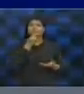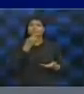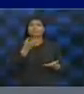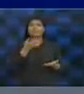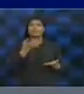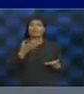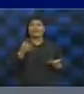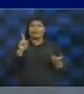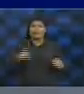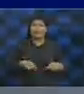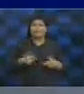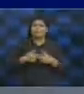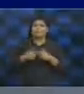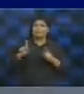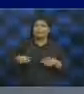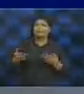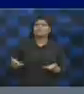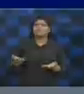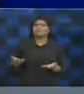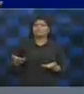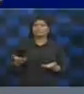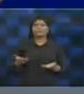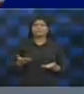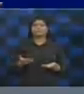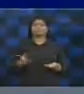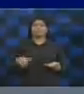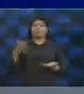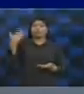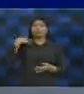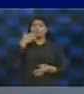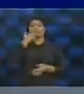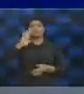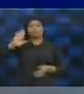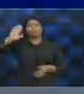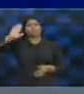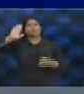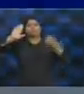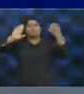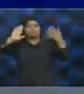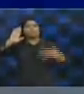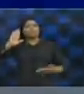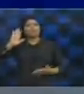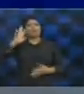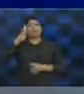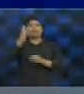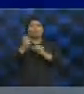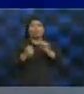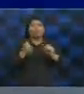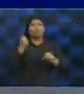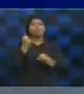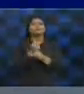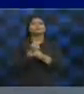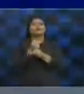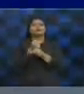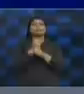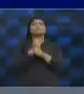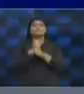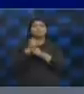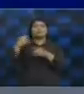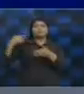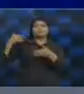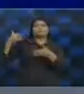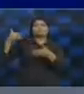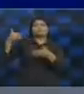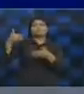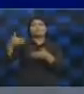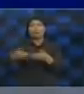que está em xeque. Foi feito mais compromissos de campanha, 4 anos para que esses compromissos fossem cumpridos, e eles